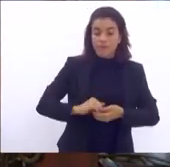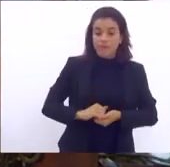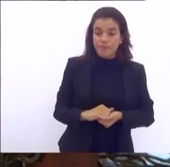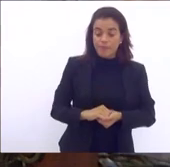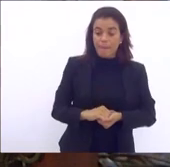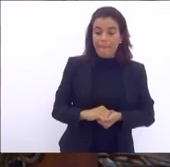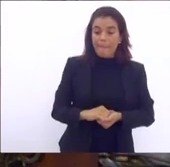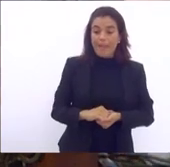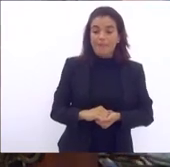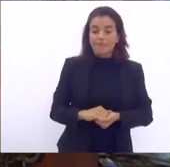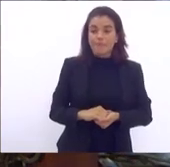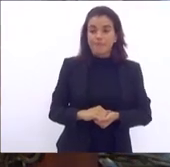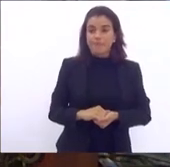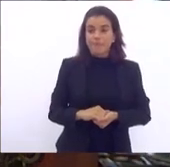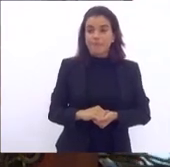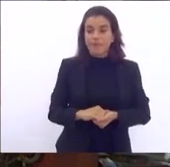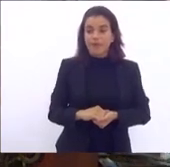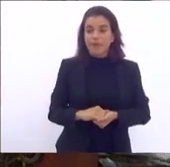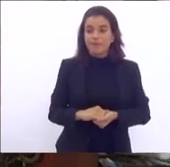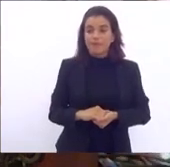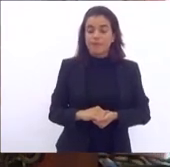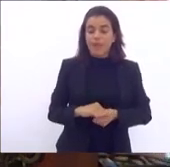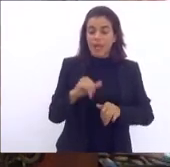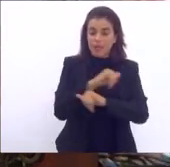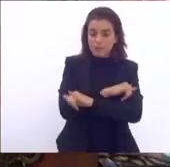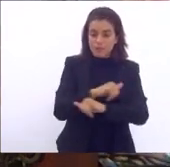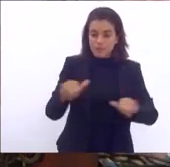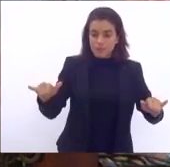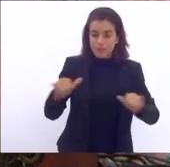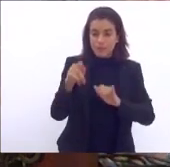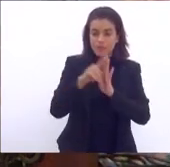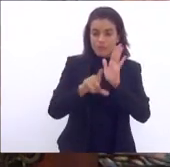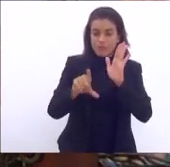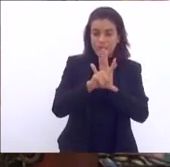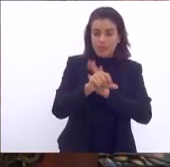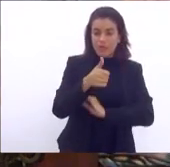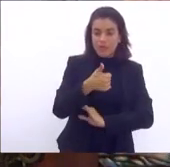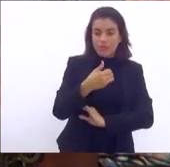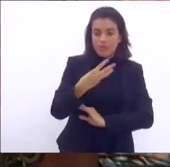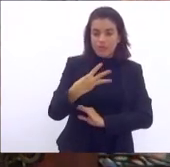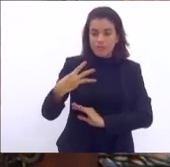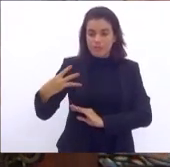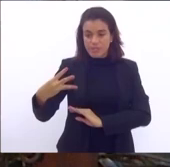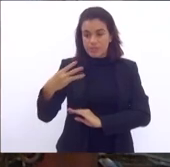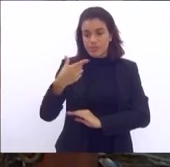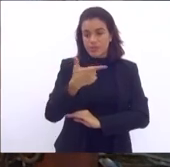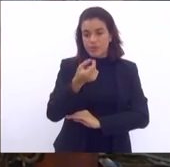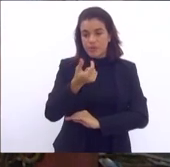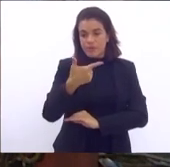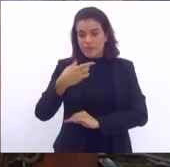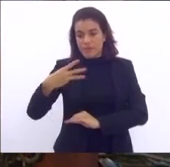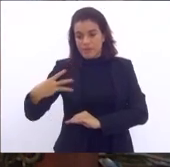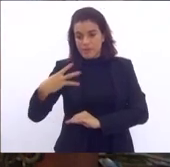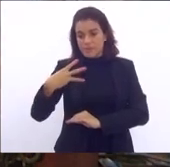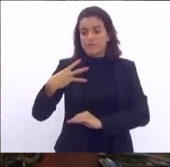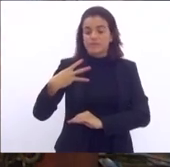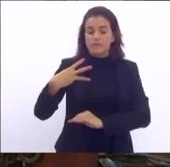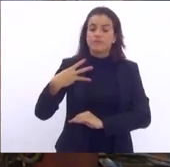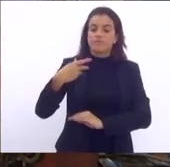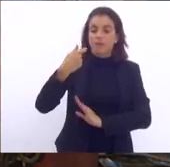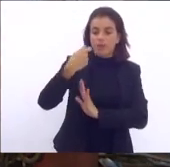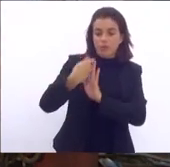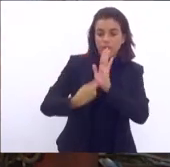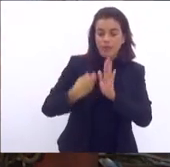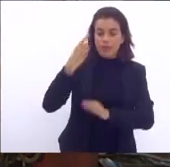segunda. Anuncio o projeto de lei número 133, de 2023, de autoria do deputado Márcio Canella,